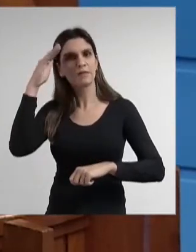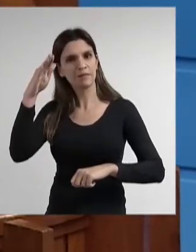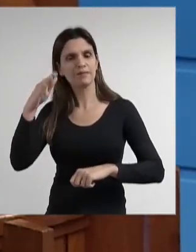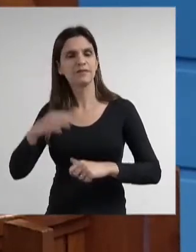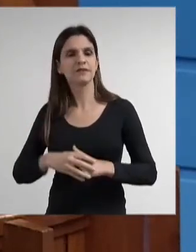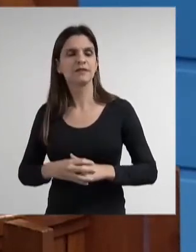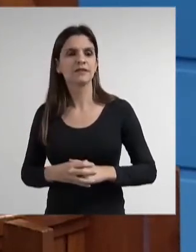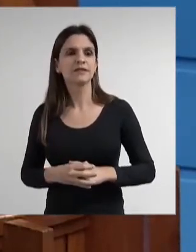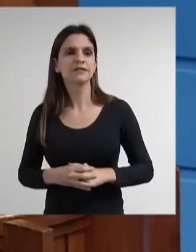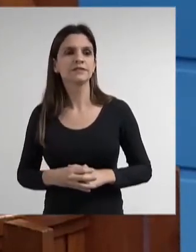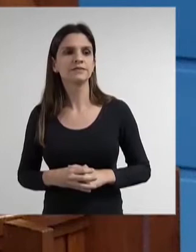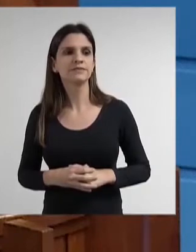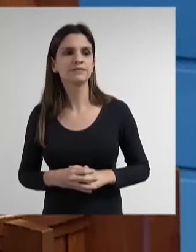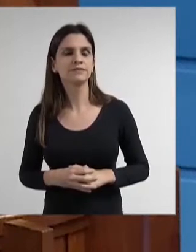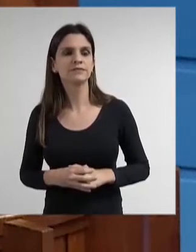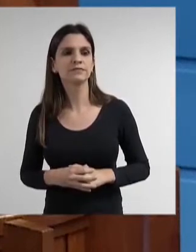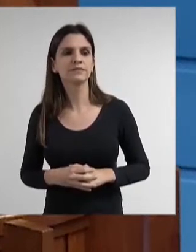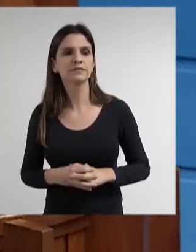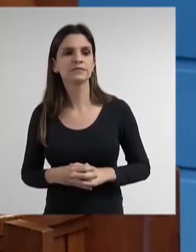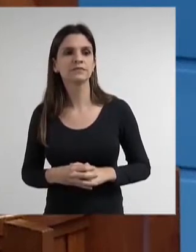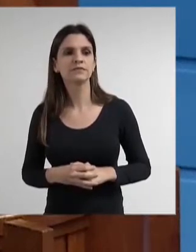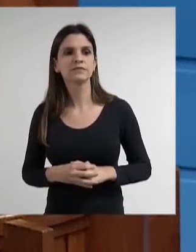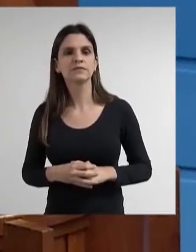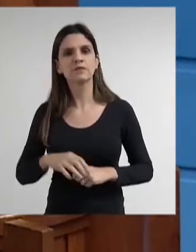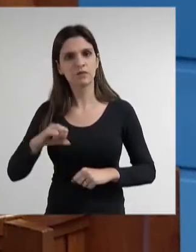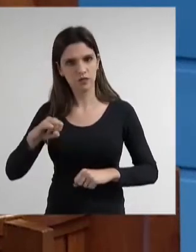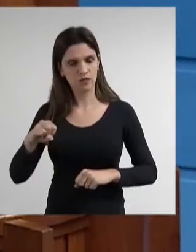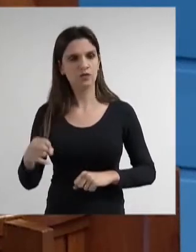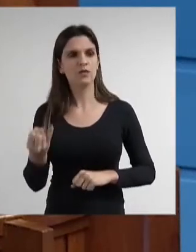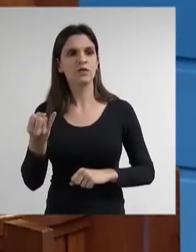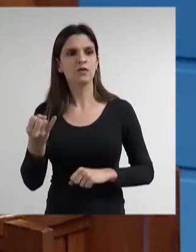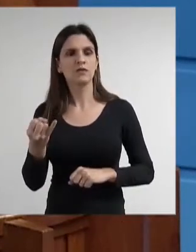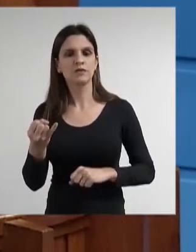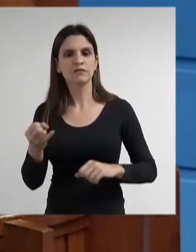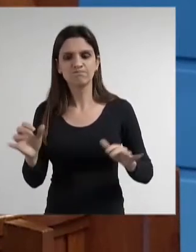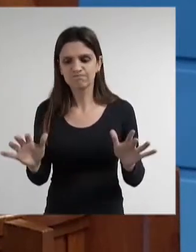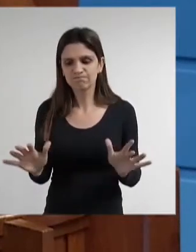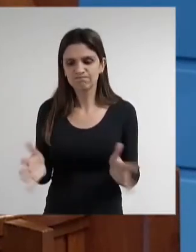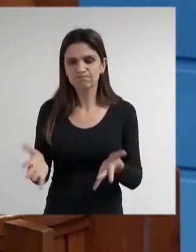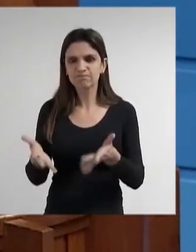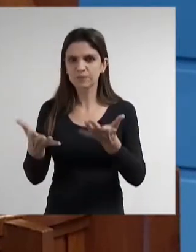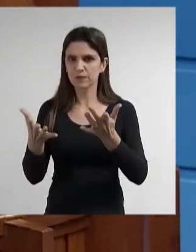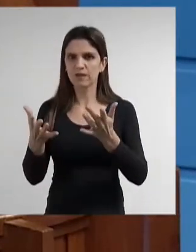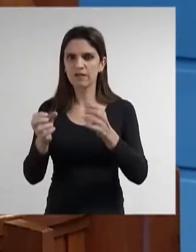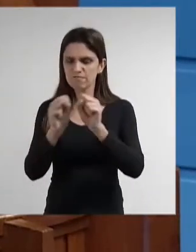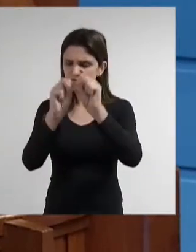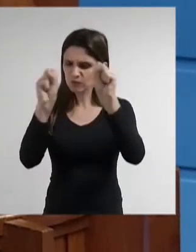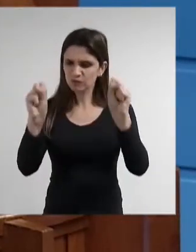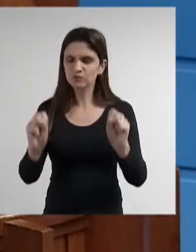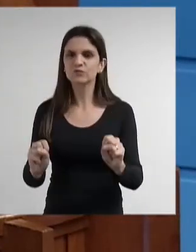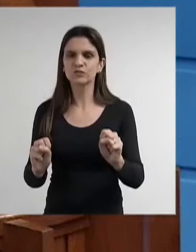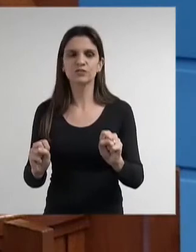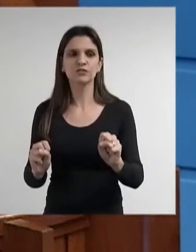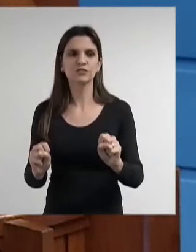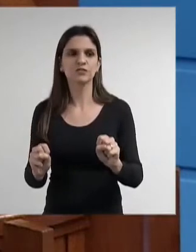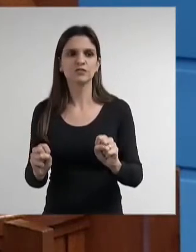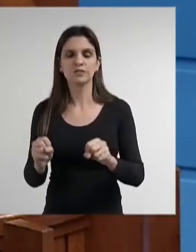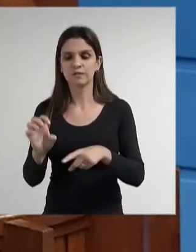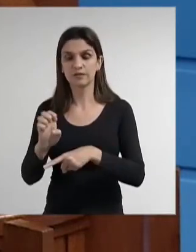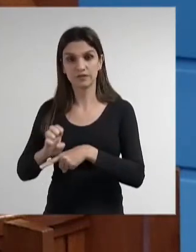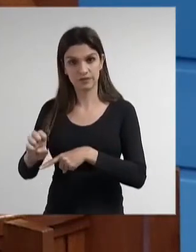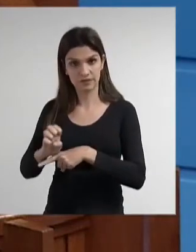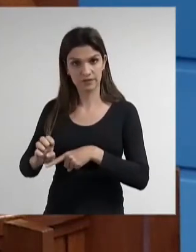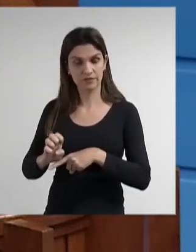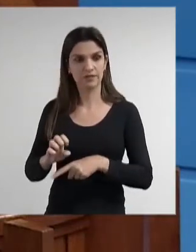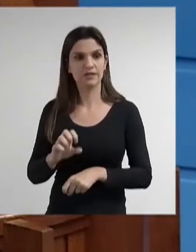Além disso, temos também o aproveitamento das potencialidades de um sistema que já está em implantação no nosso Estado, o